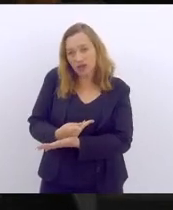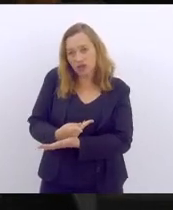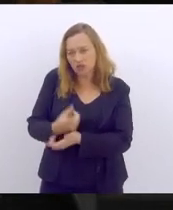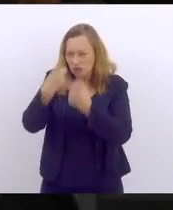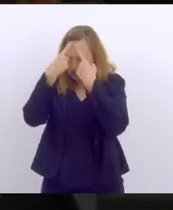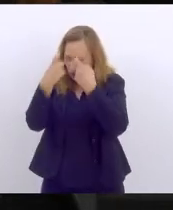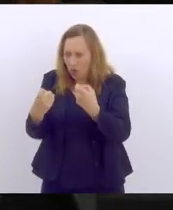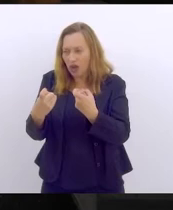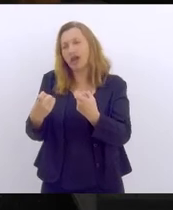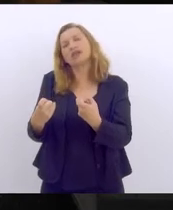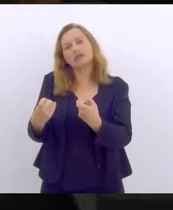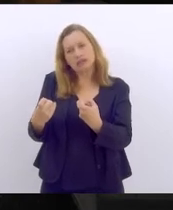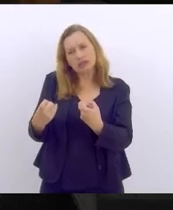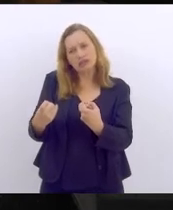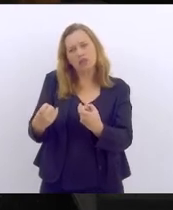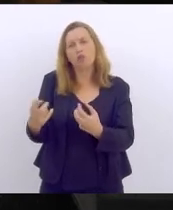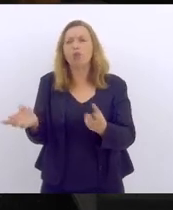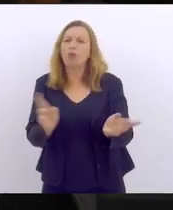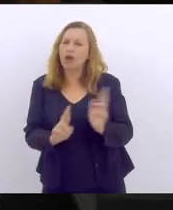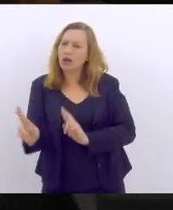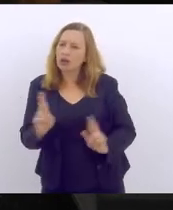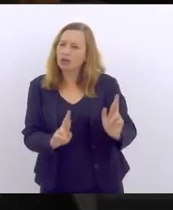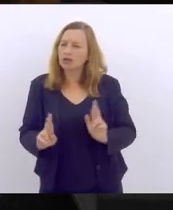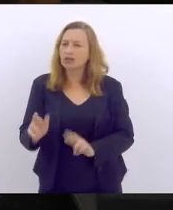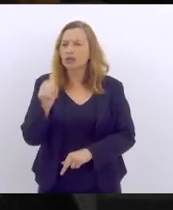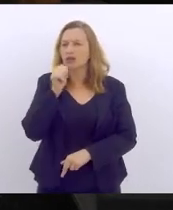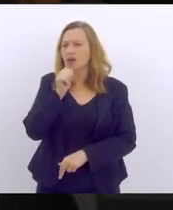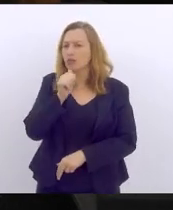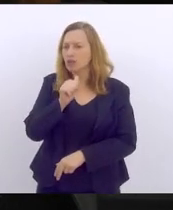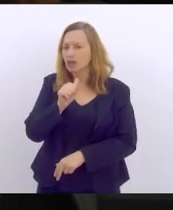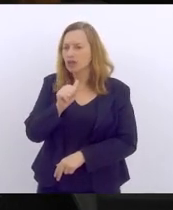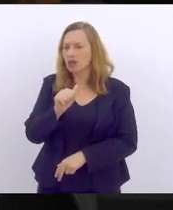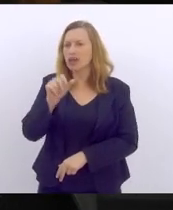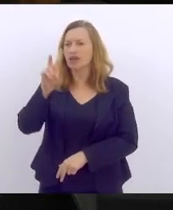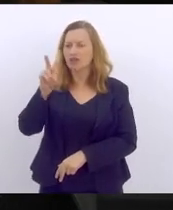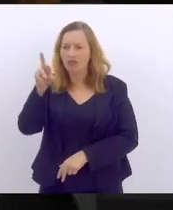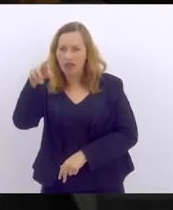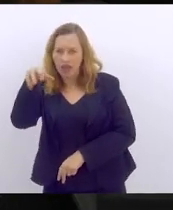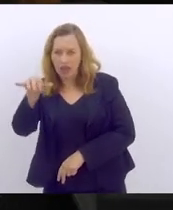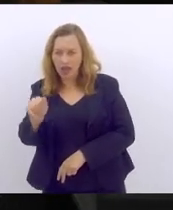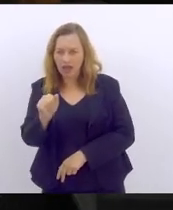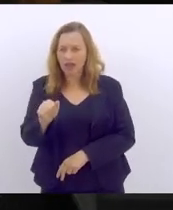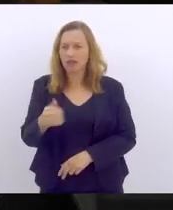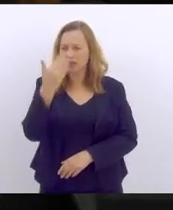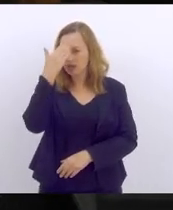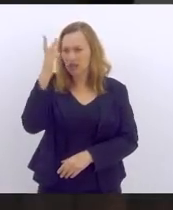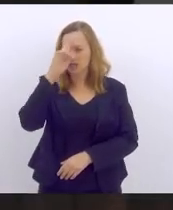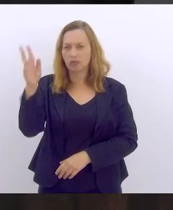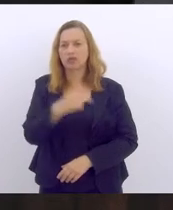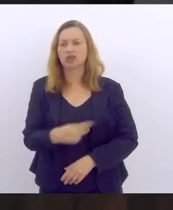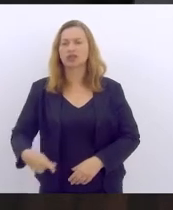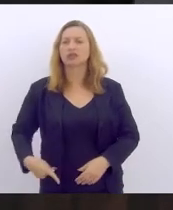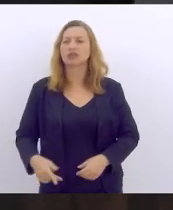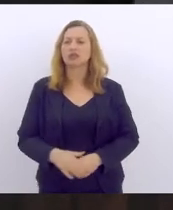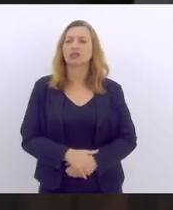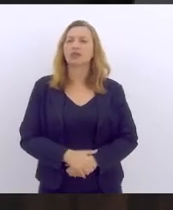desrespeitosa em relação a jornalista Vera Magalhães Muito obrigado